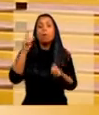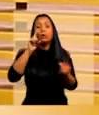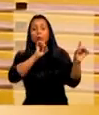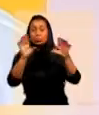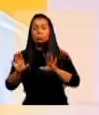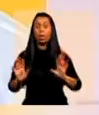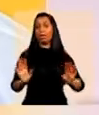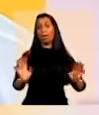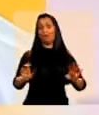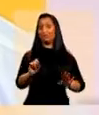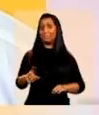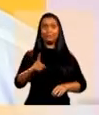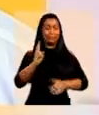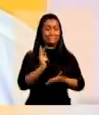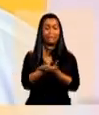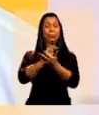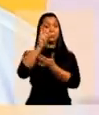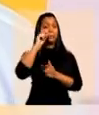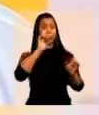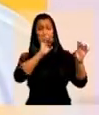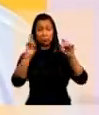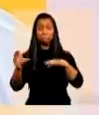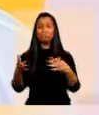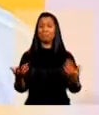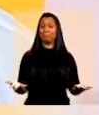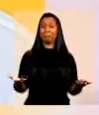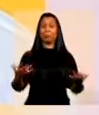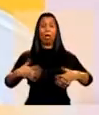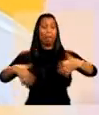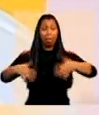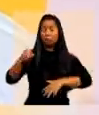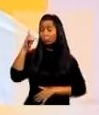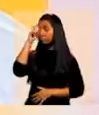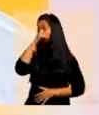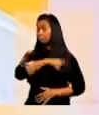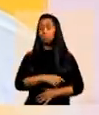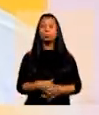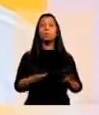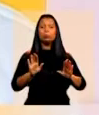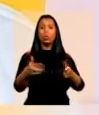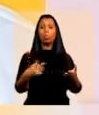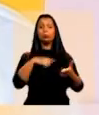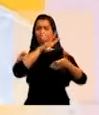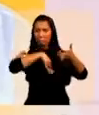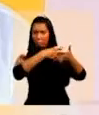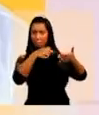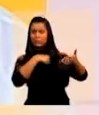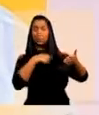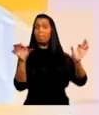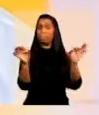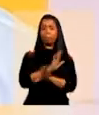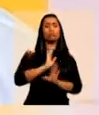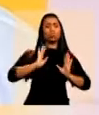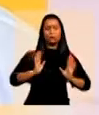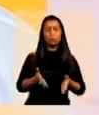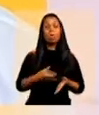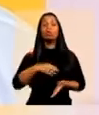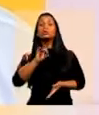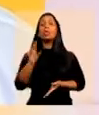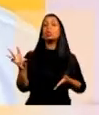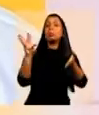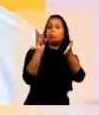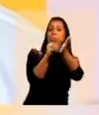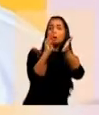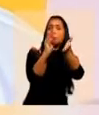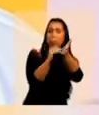todo dia? Não. Se eu fizesse todo dia, provavelmente na correria do dia a dia eu não ia conseguir fazer. Aí eu tenho a minha planilha já está pronta, né? Então eu